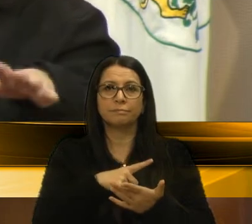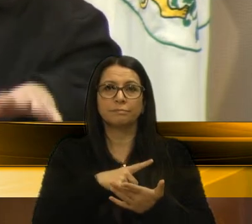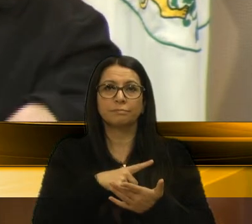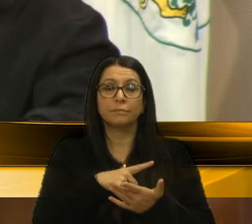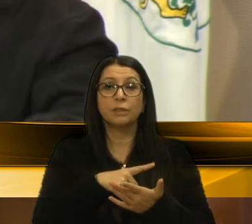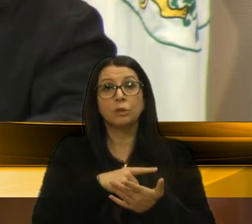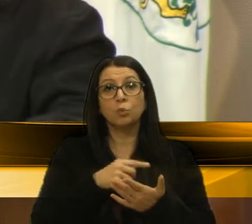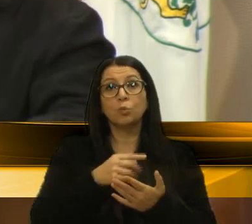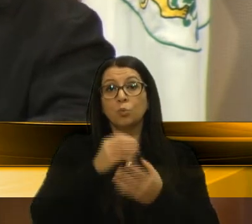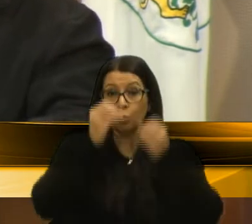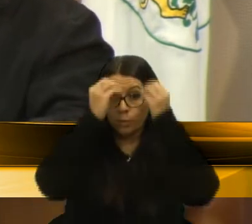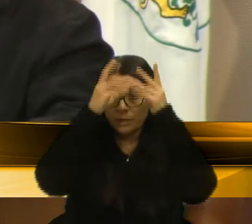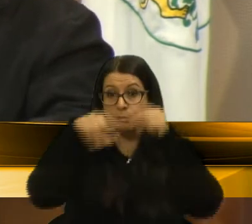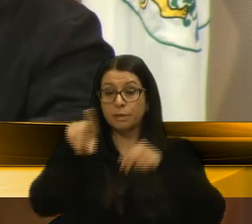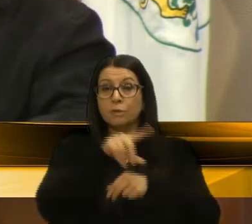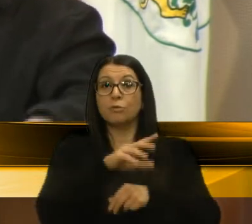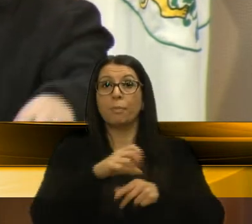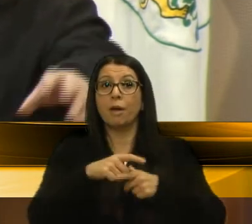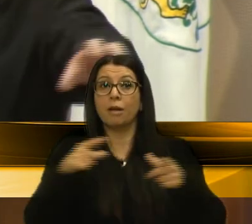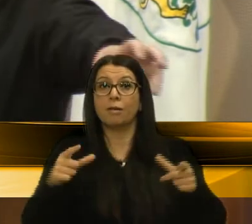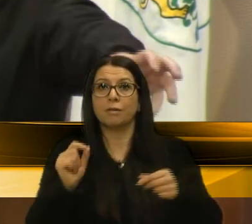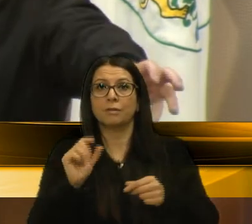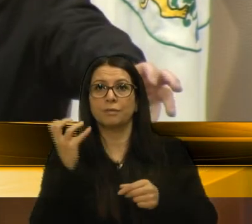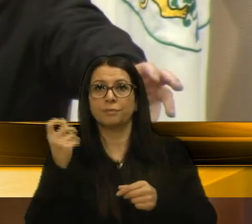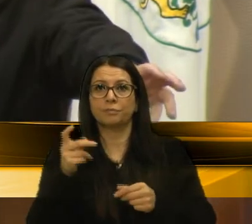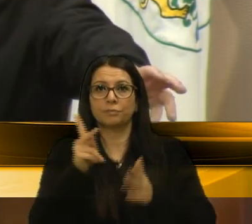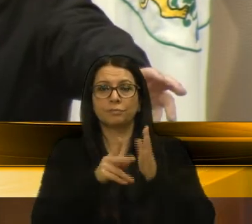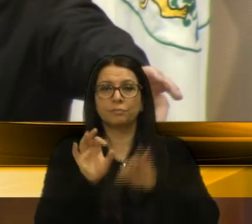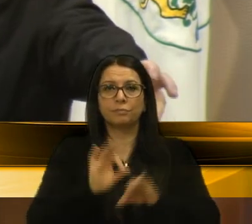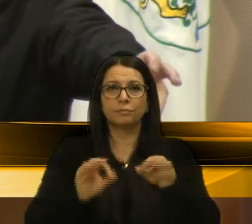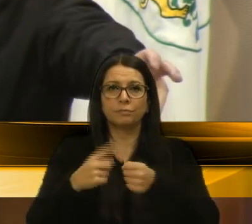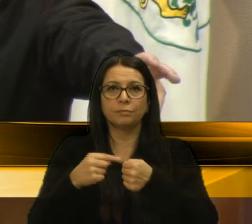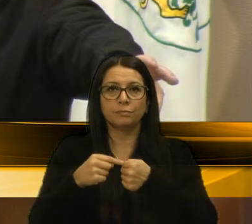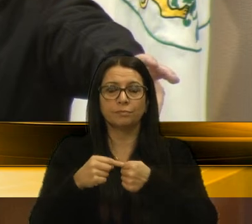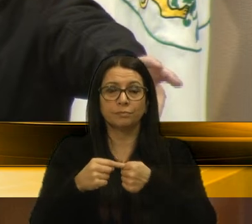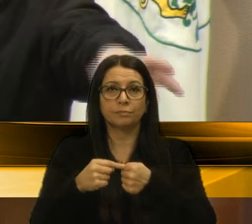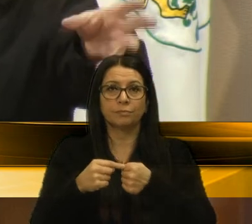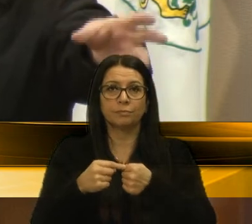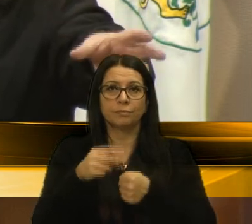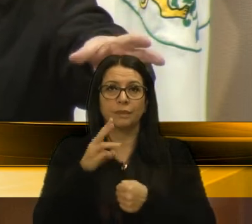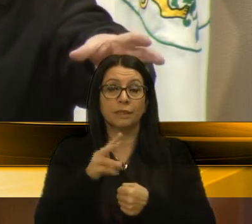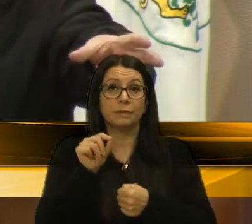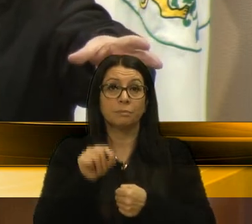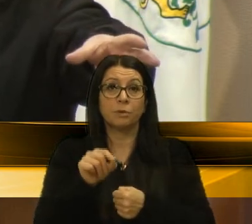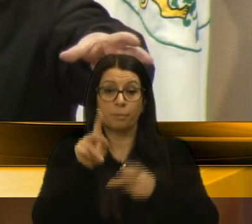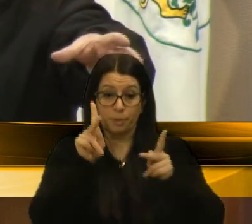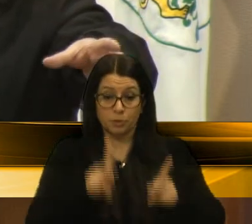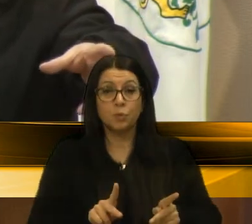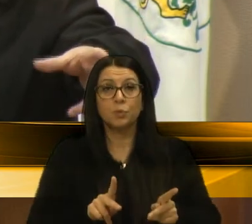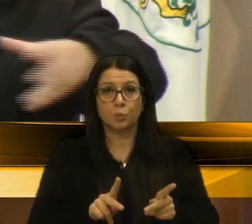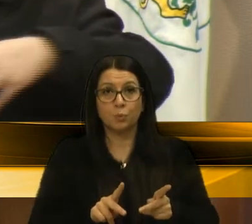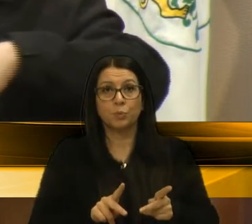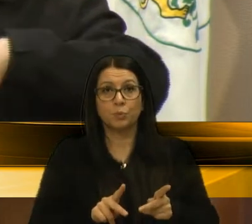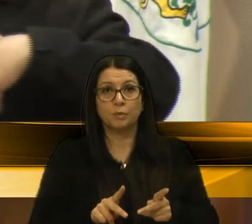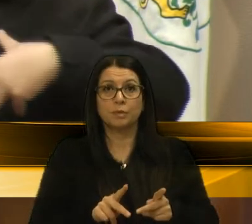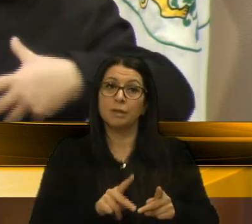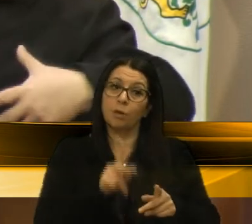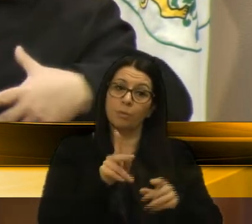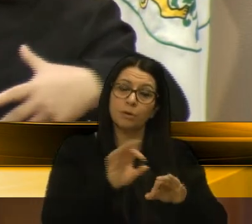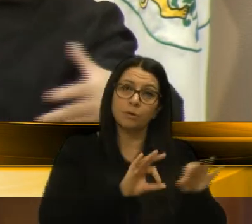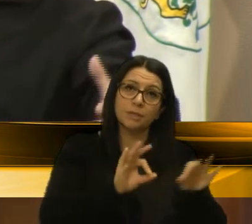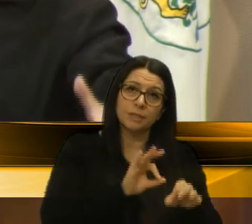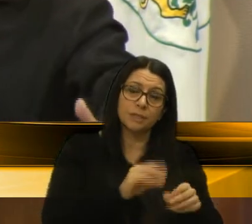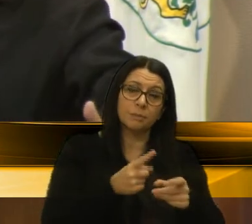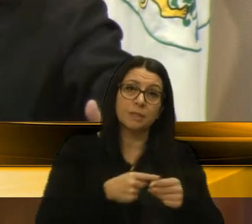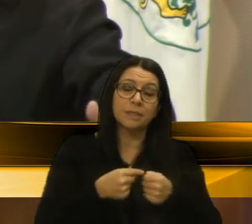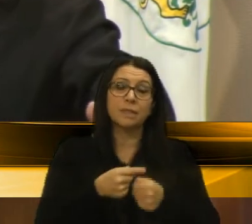maior, né, do que acontece num plano diretor de uma cidade de 3.000 habitantes a um plano diretor de